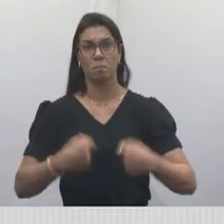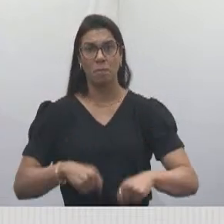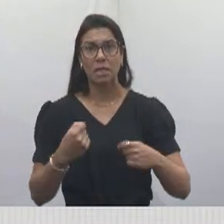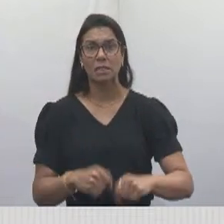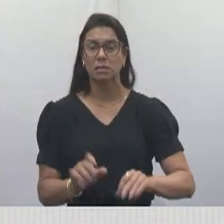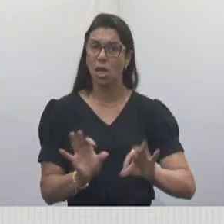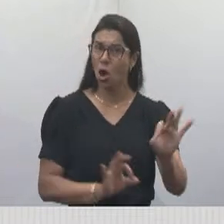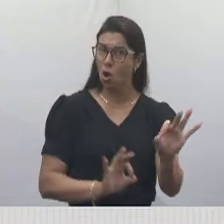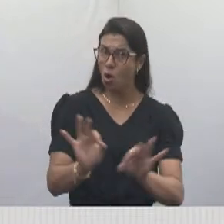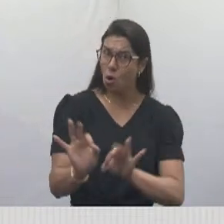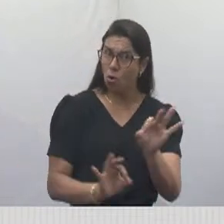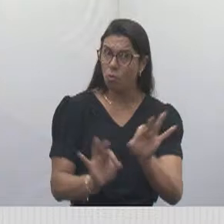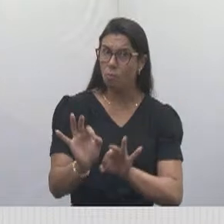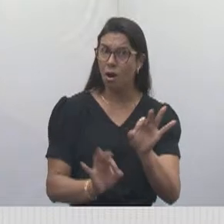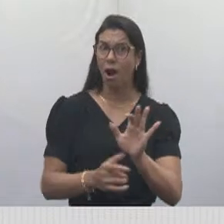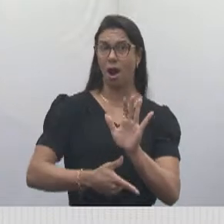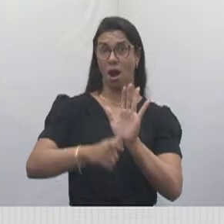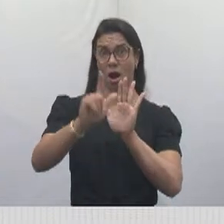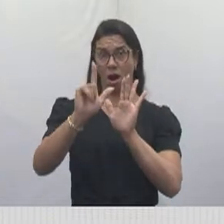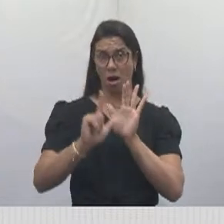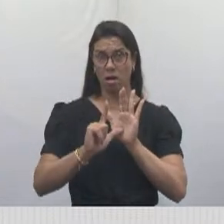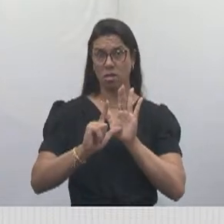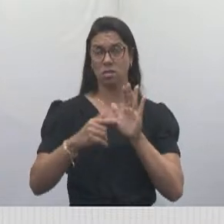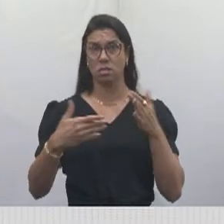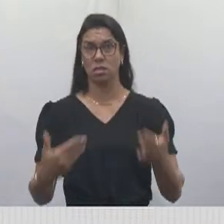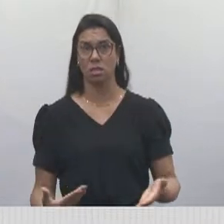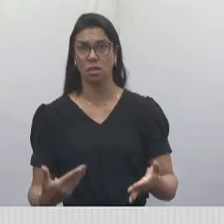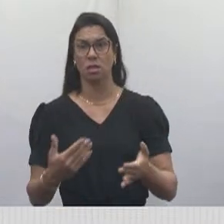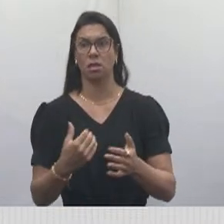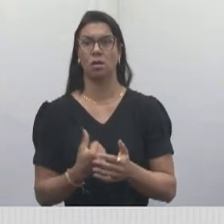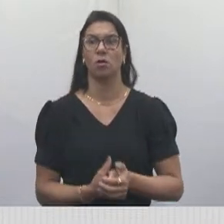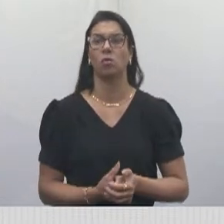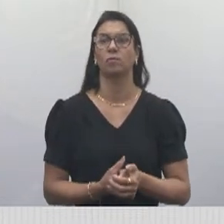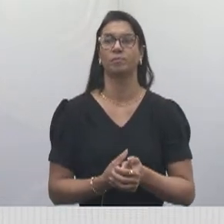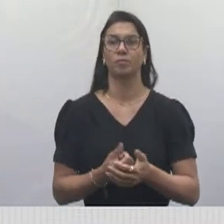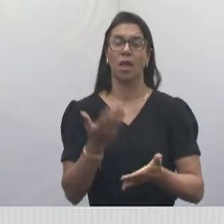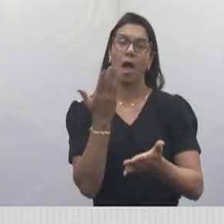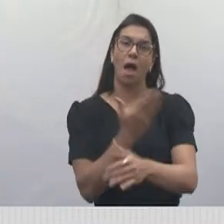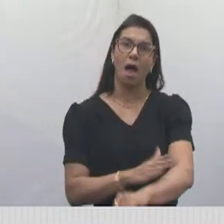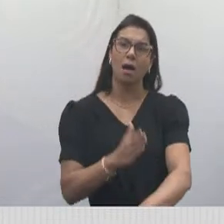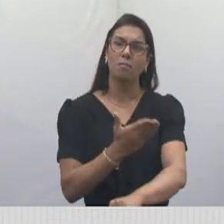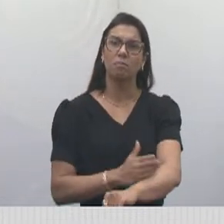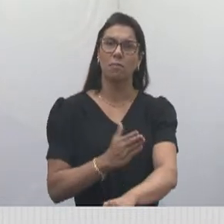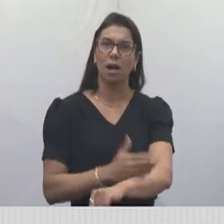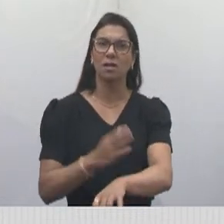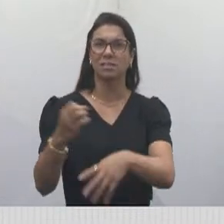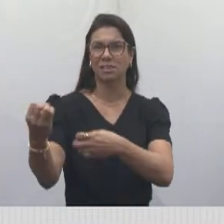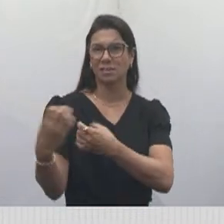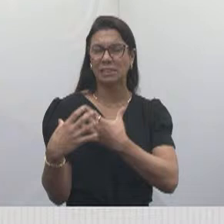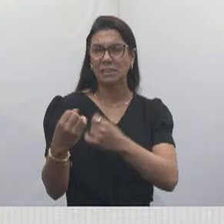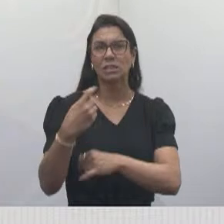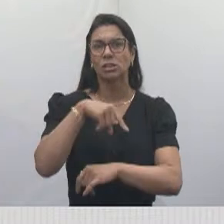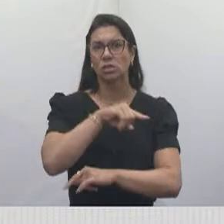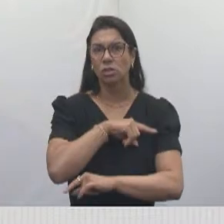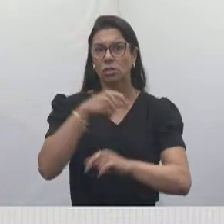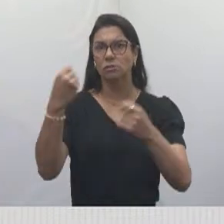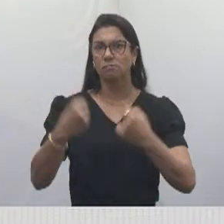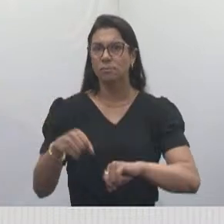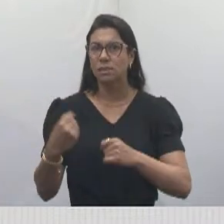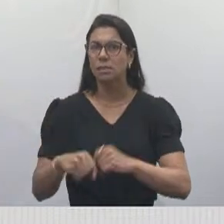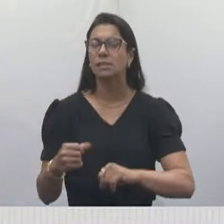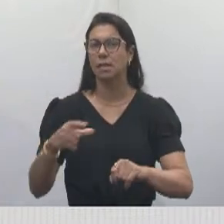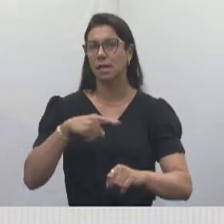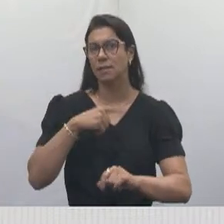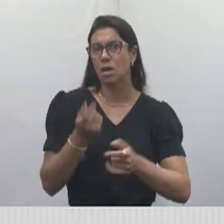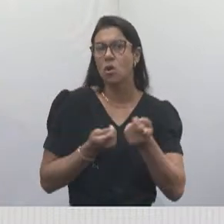tribunal julga a partir do ideal, o ideal é que não haja remanejamento. A prática ensina outra coisa, a prática